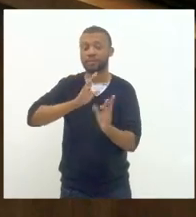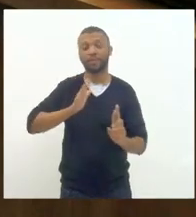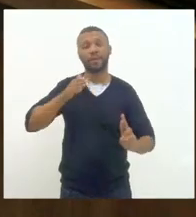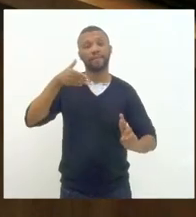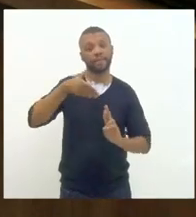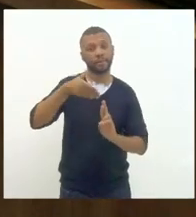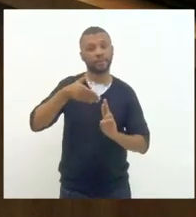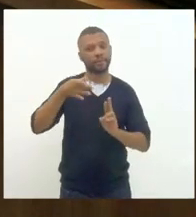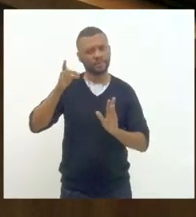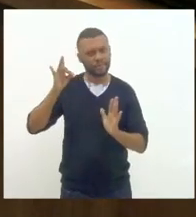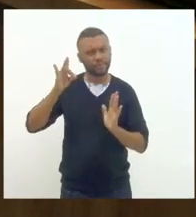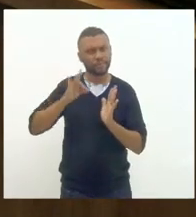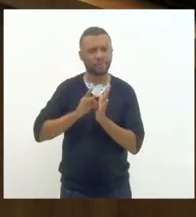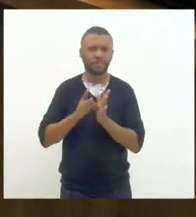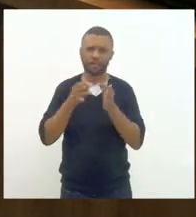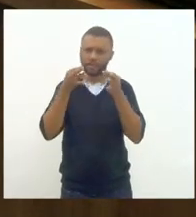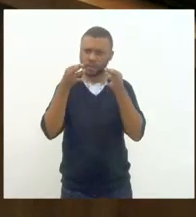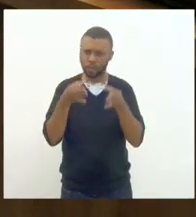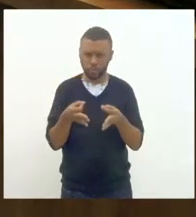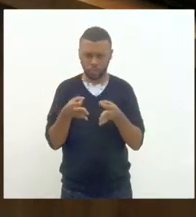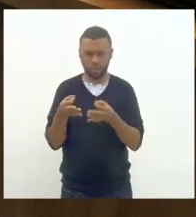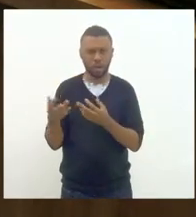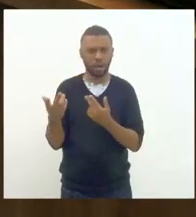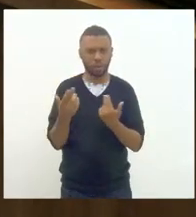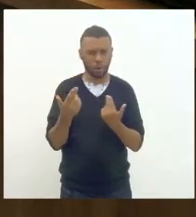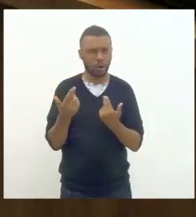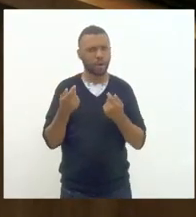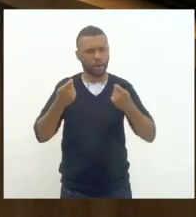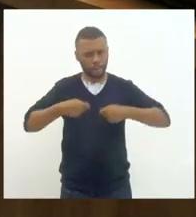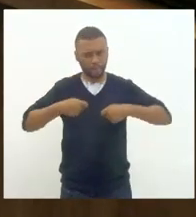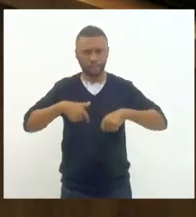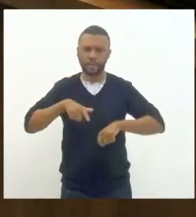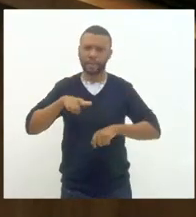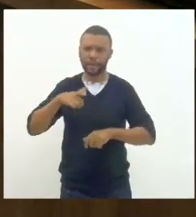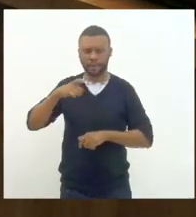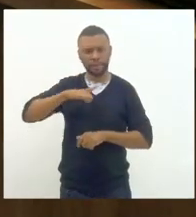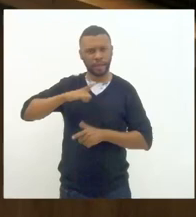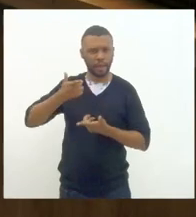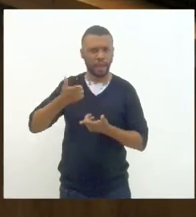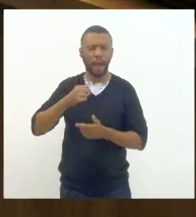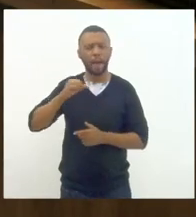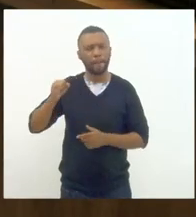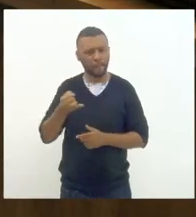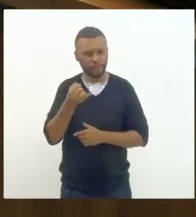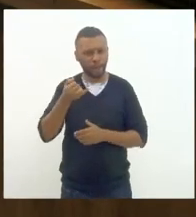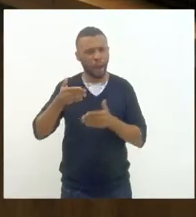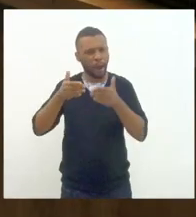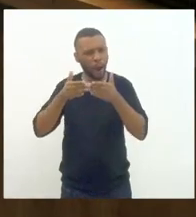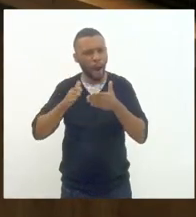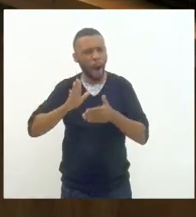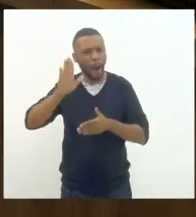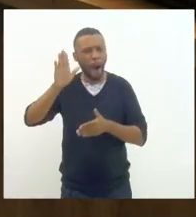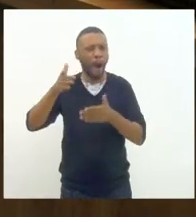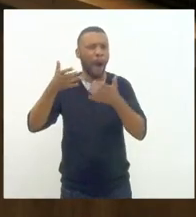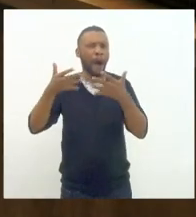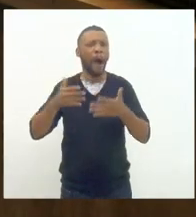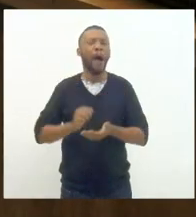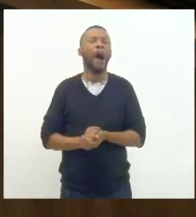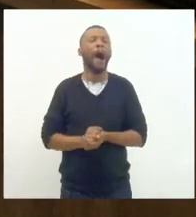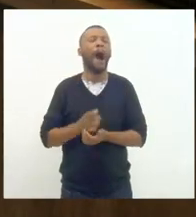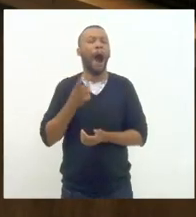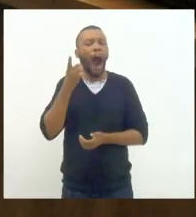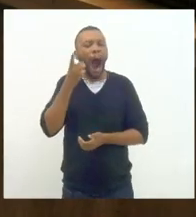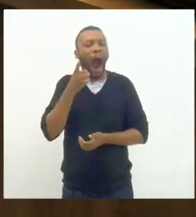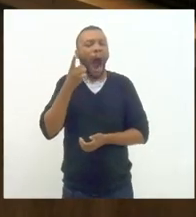verdade, robusto, como eles devem ser. E aproveitando, senhora presidente, uma questão de ordem, o deputado